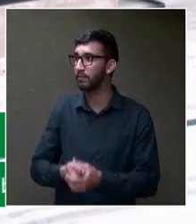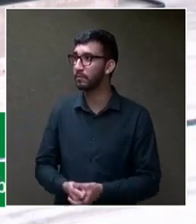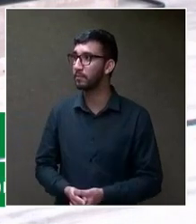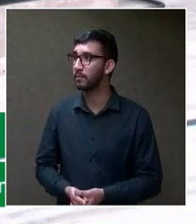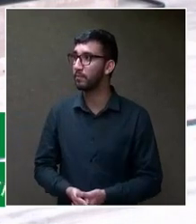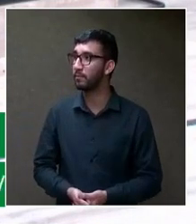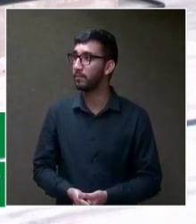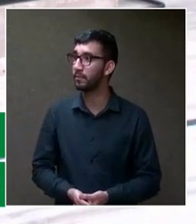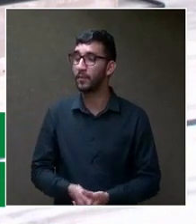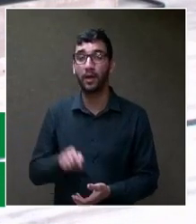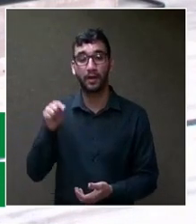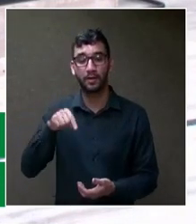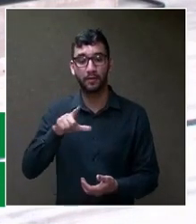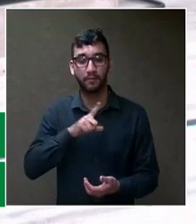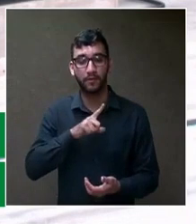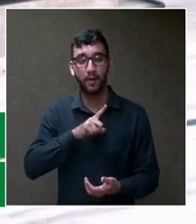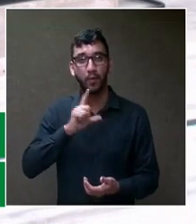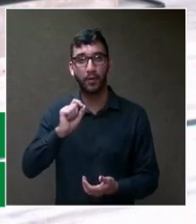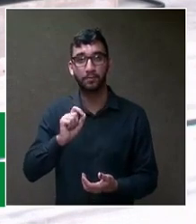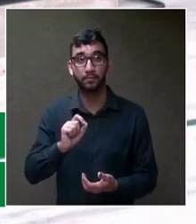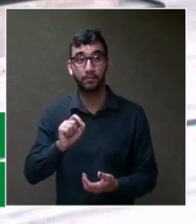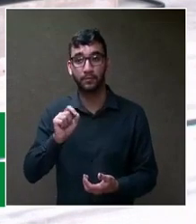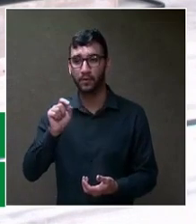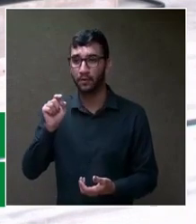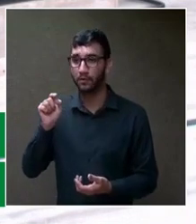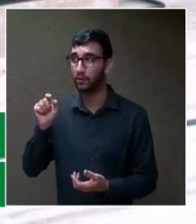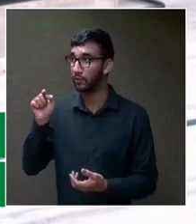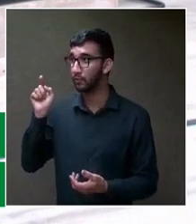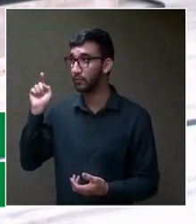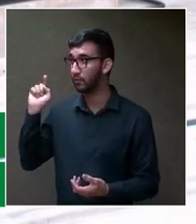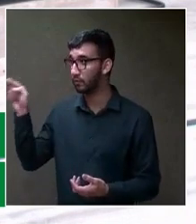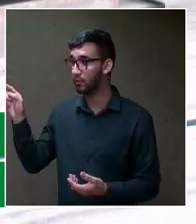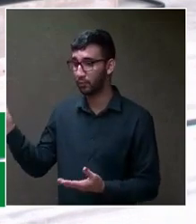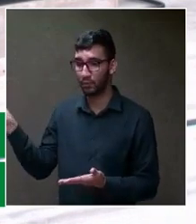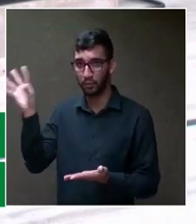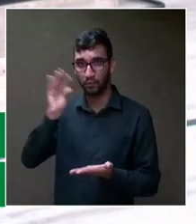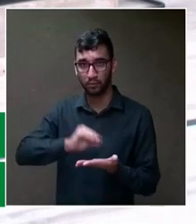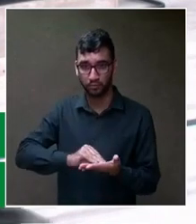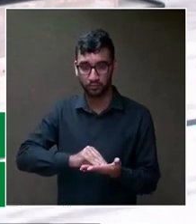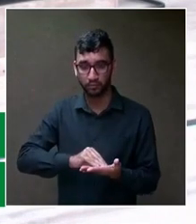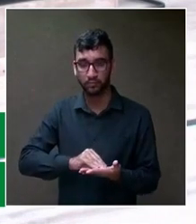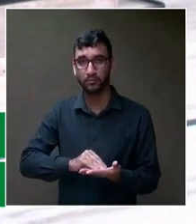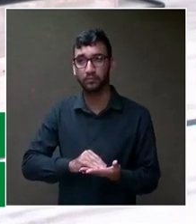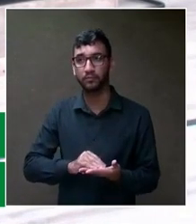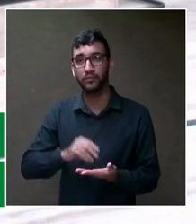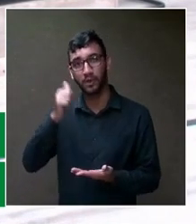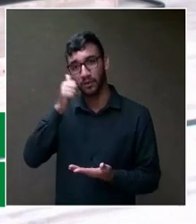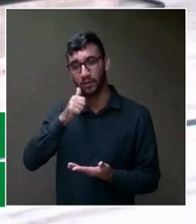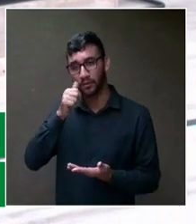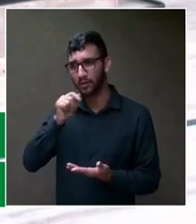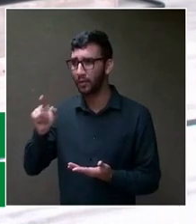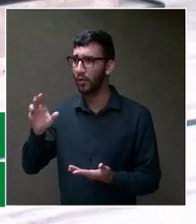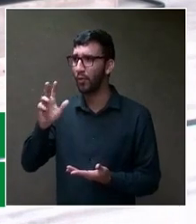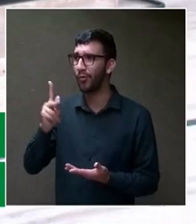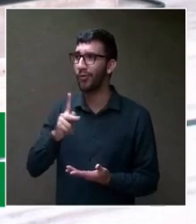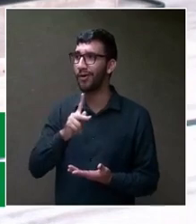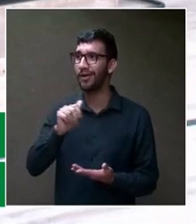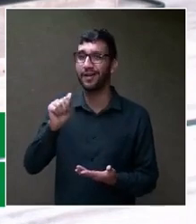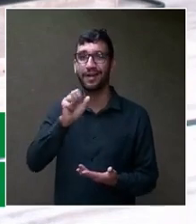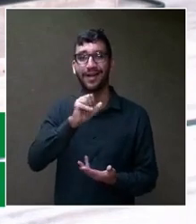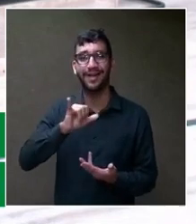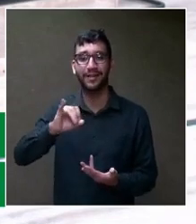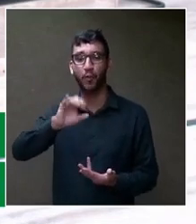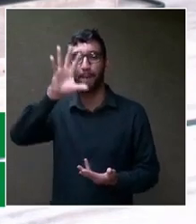Aqui diz... Dos que a senhora anexou. A Emily diria, o Cássio pegou...